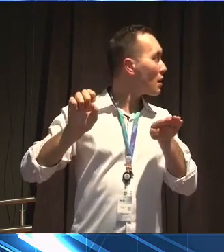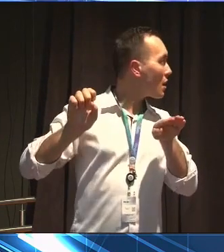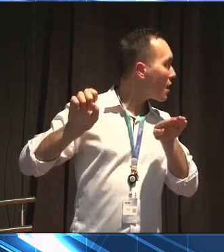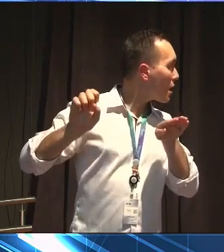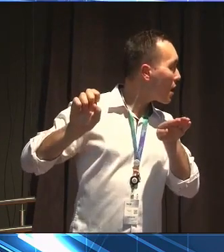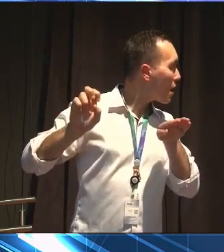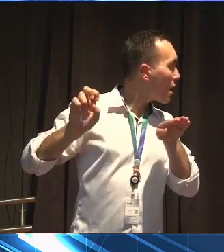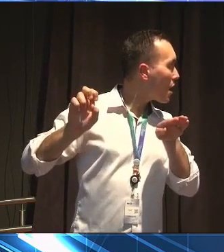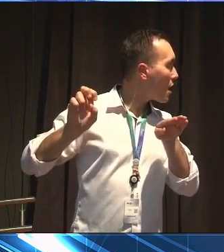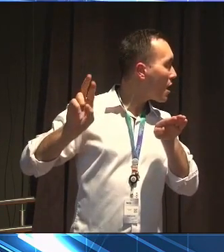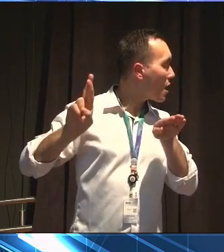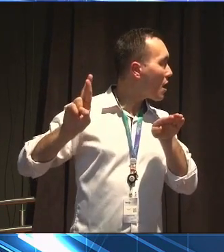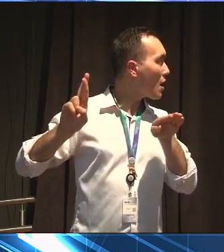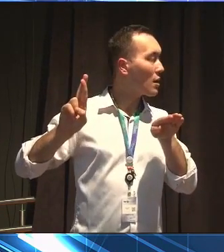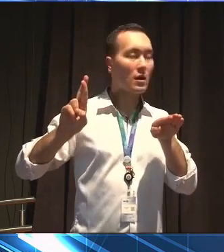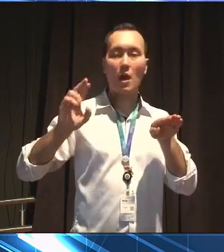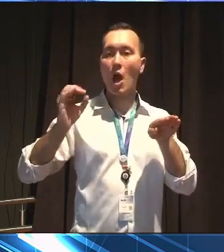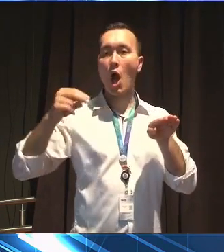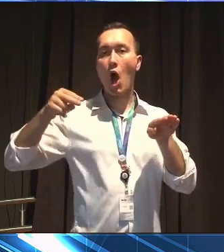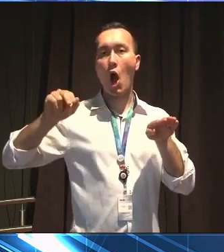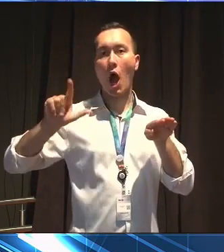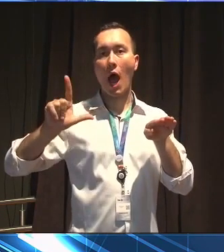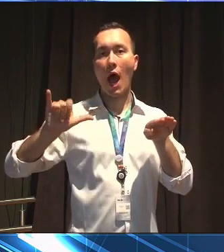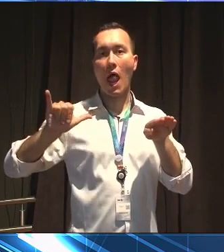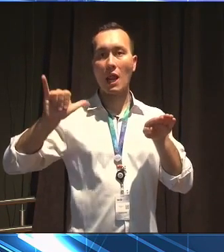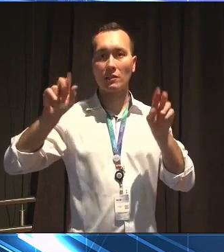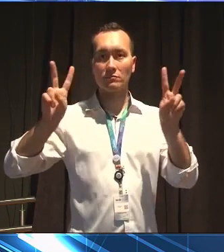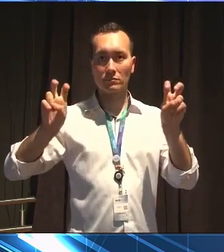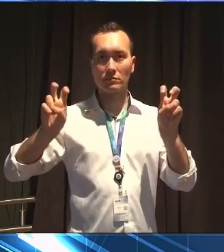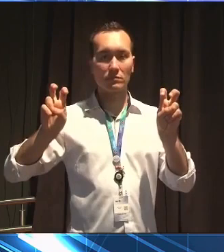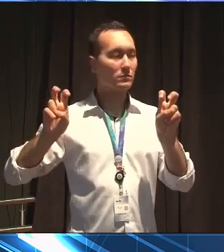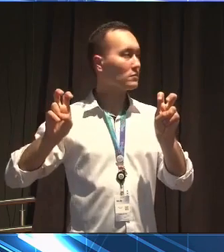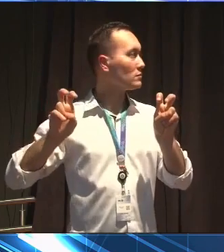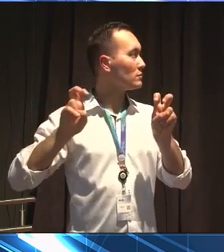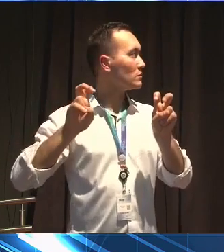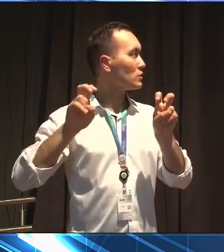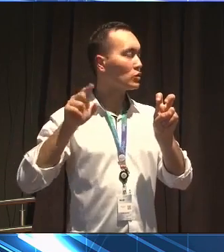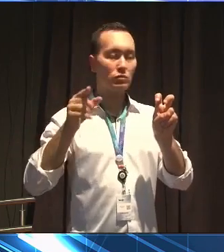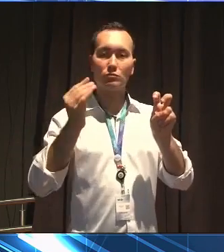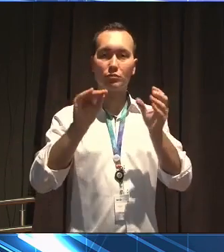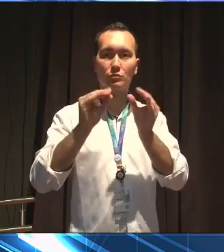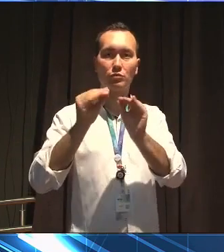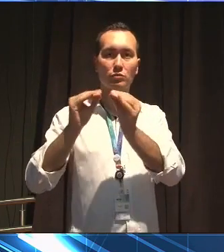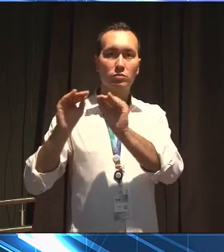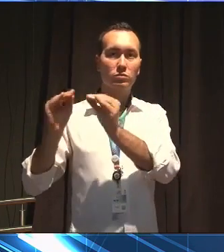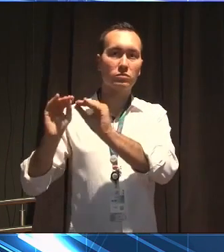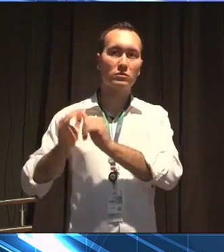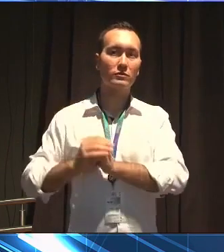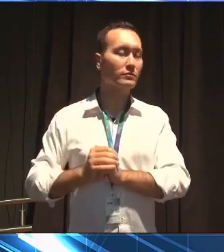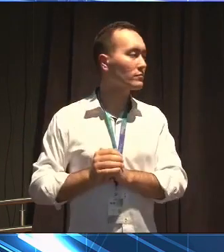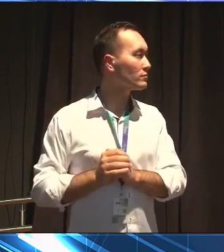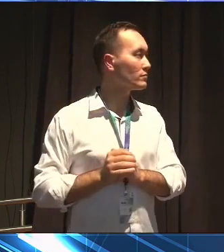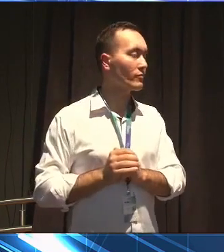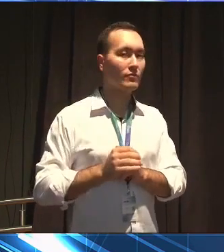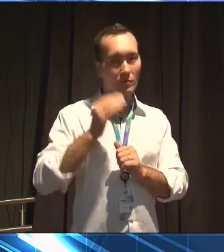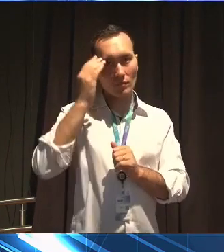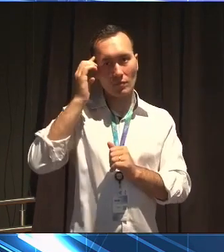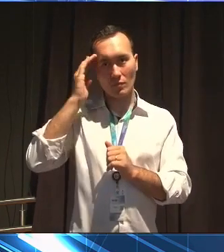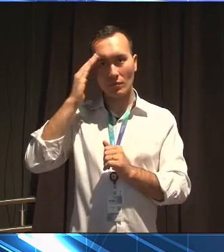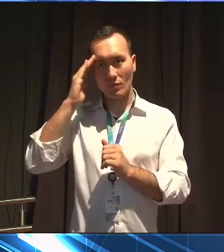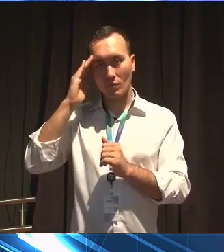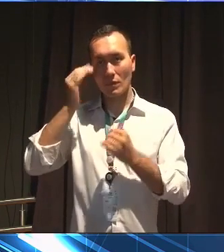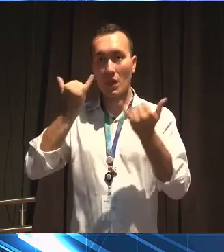que ela é um pouco mais complexa, eu tenho que estar autenticado, eu tenho que ter a claim manager e eu tenho que fazer parte do departamento de vendas. E aí